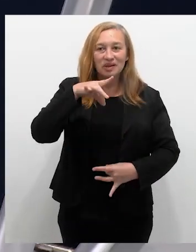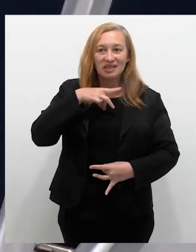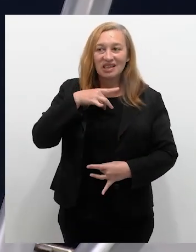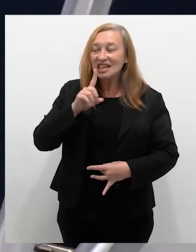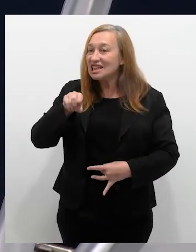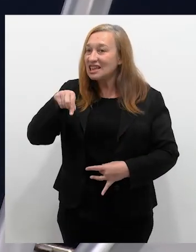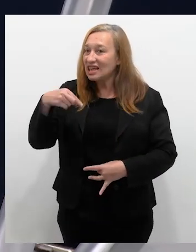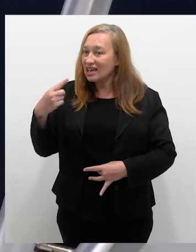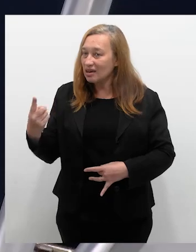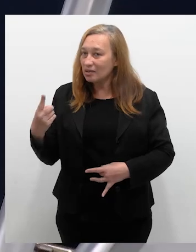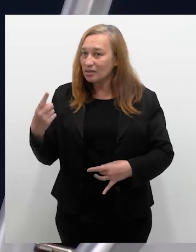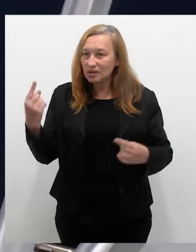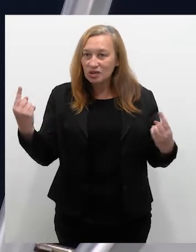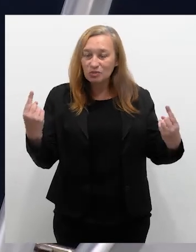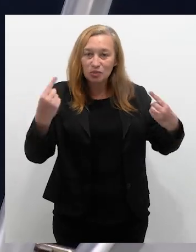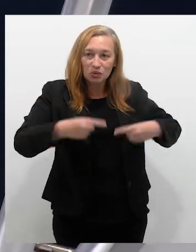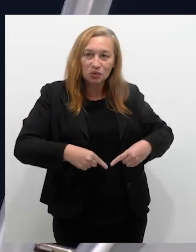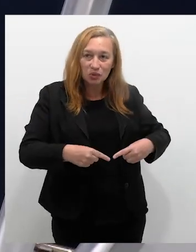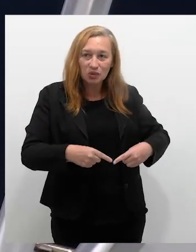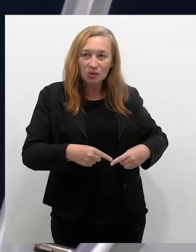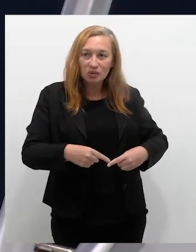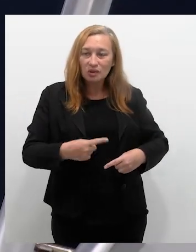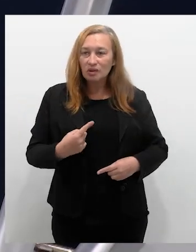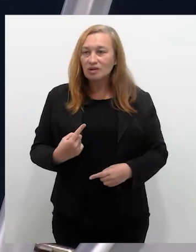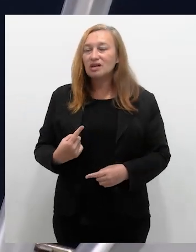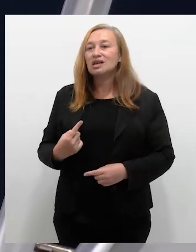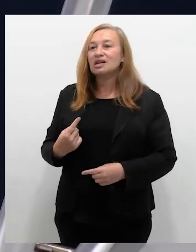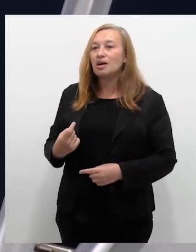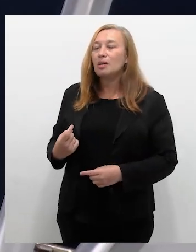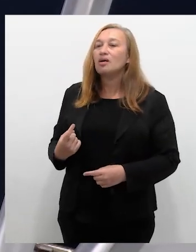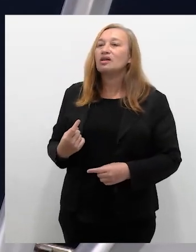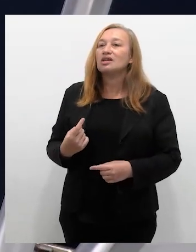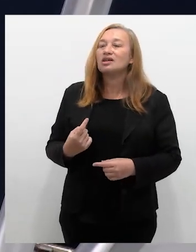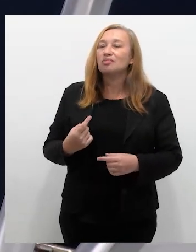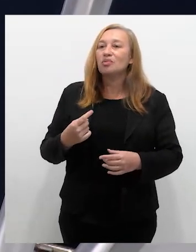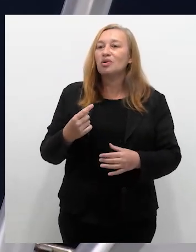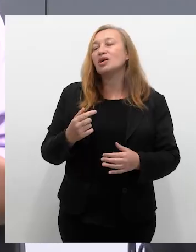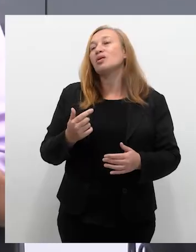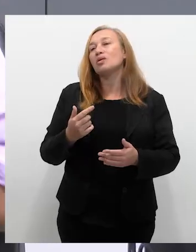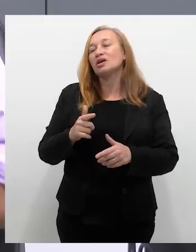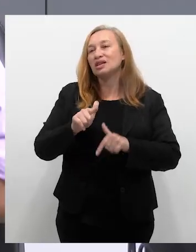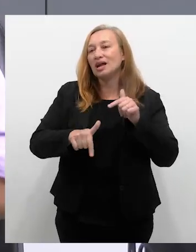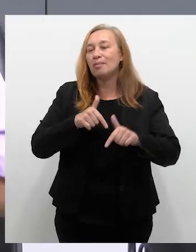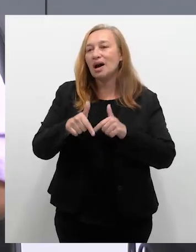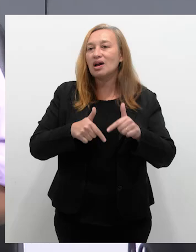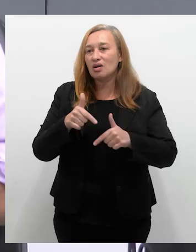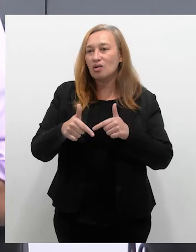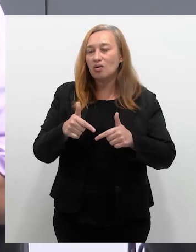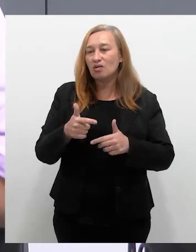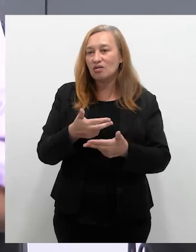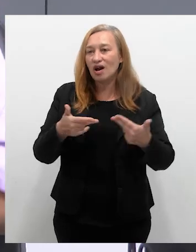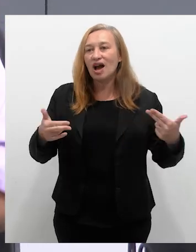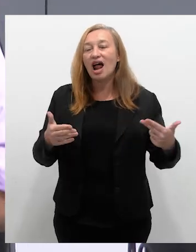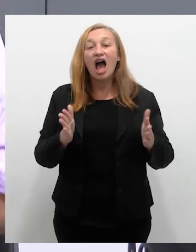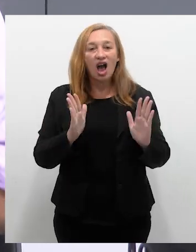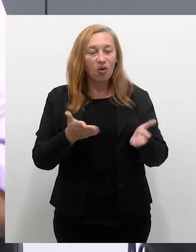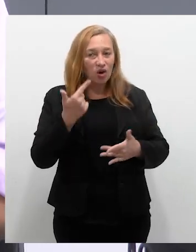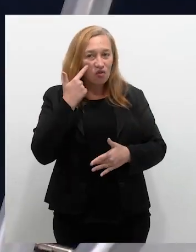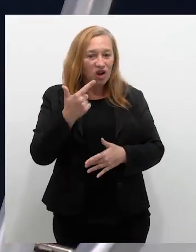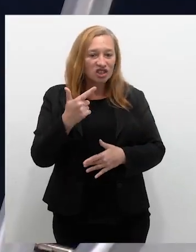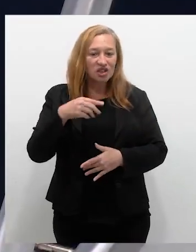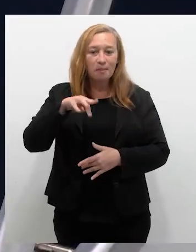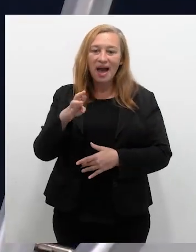personagem. E depois despontou, porque faz um protagonista atrás do outro. Vou assistir Maísa com outros olhos agora, sabendo quem preparou o